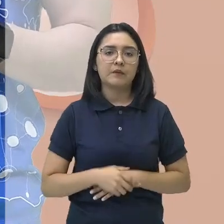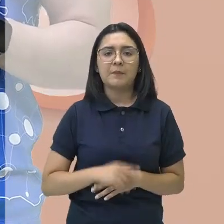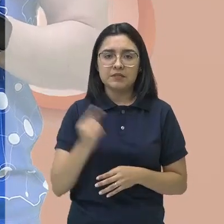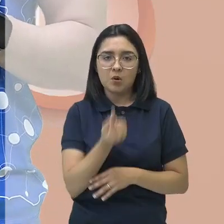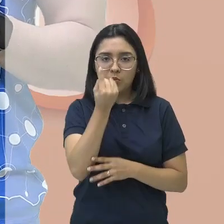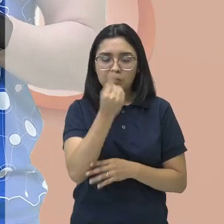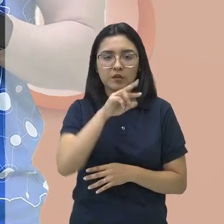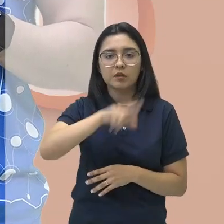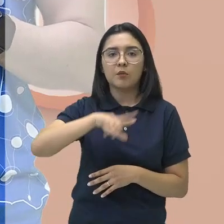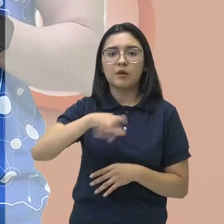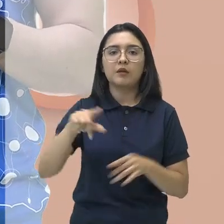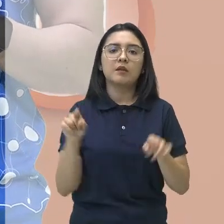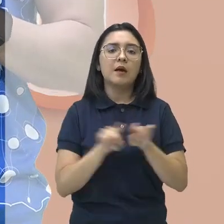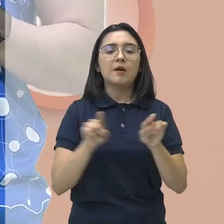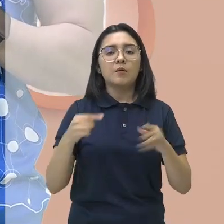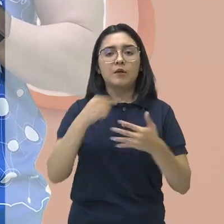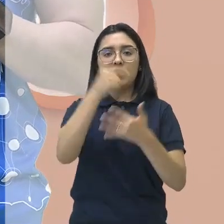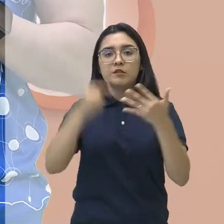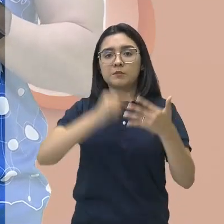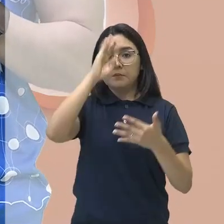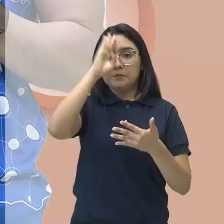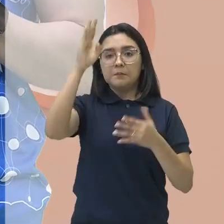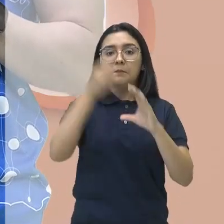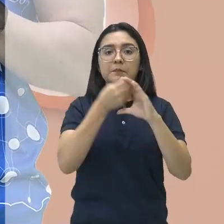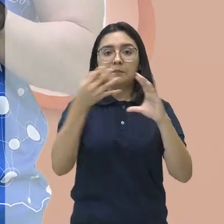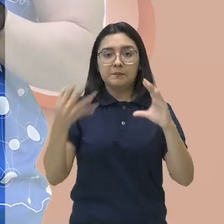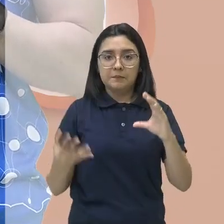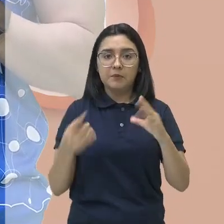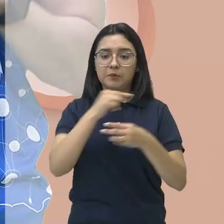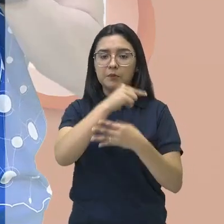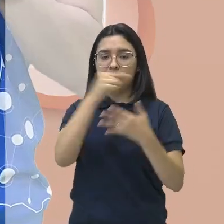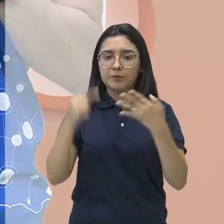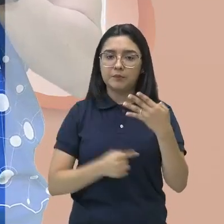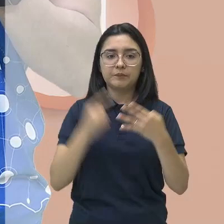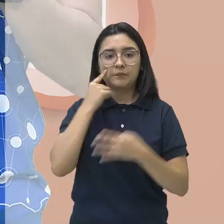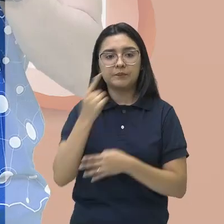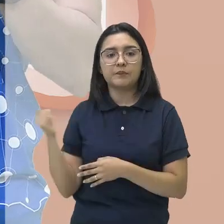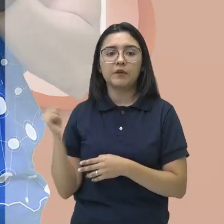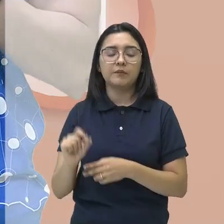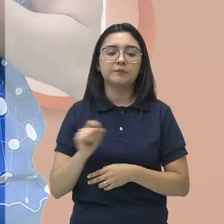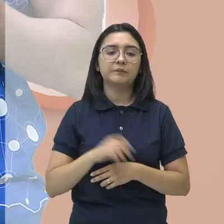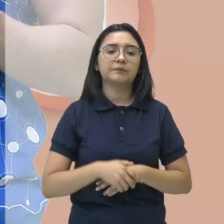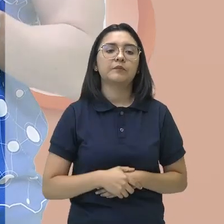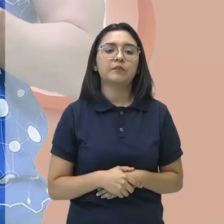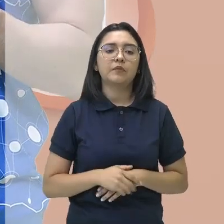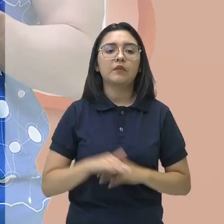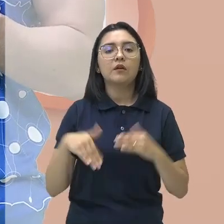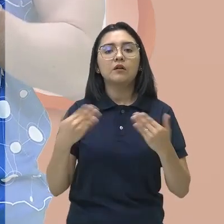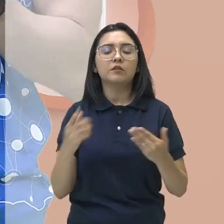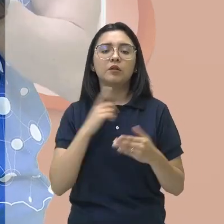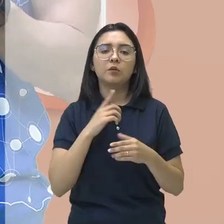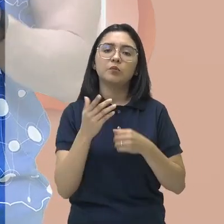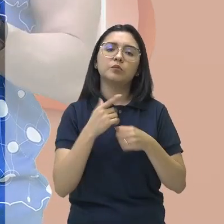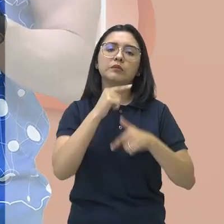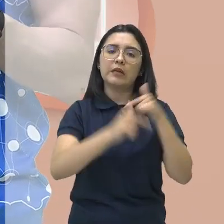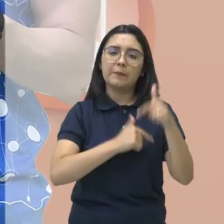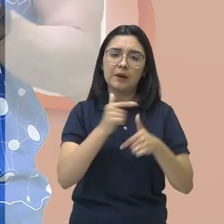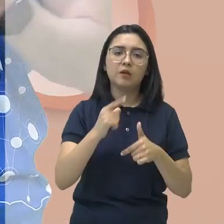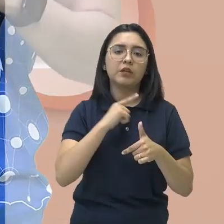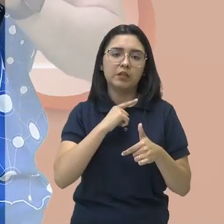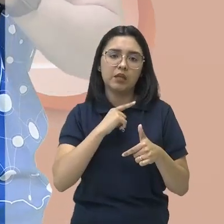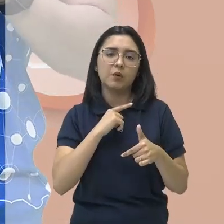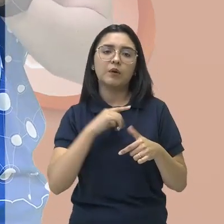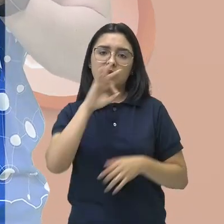única. E ela traz como principais características os seguintes tópicos. Forma de trabalho ali baseada no pagamento,